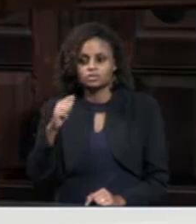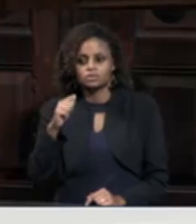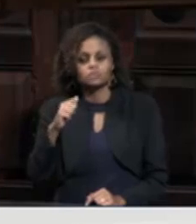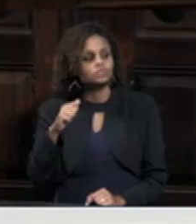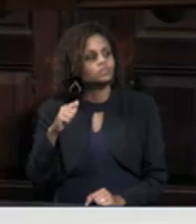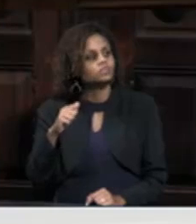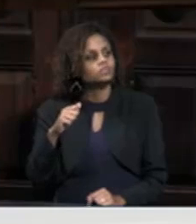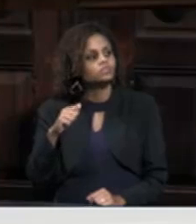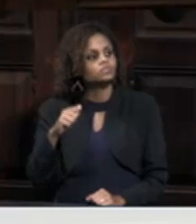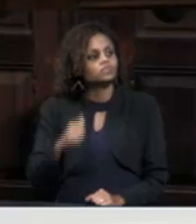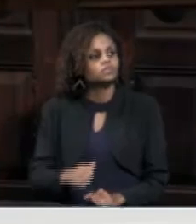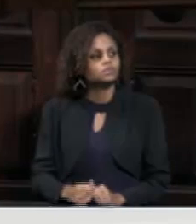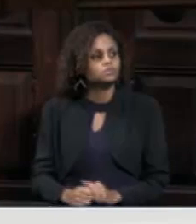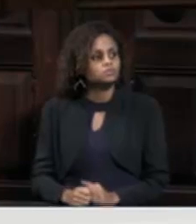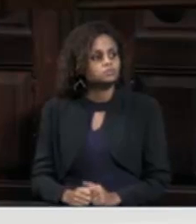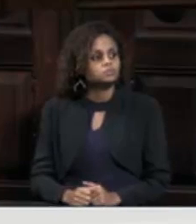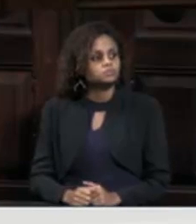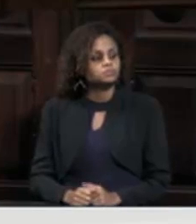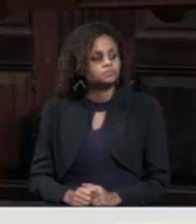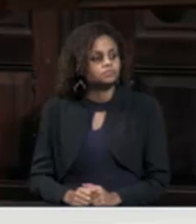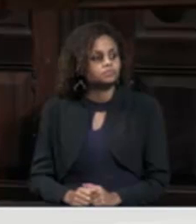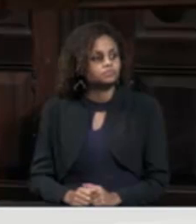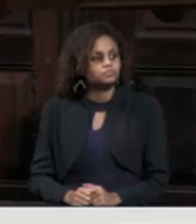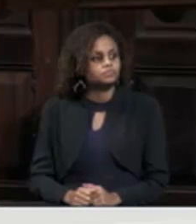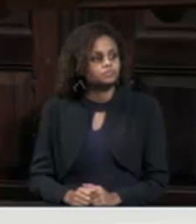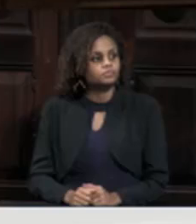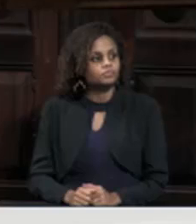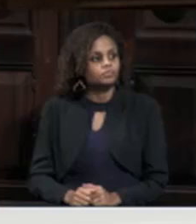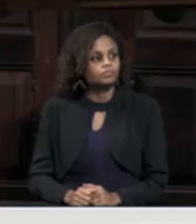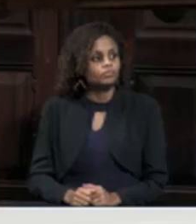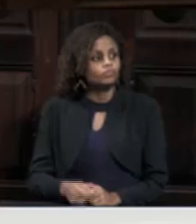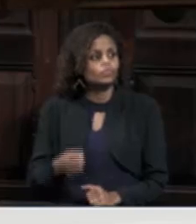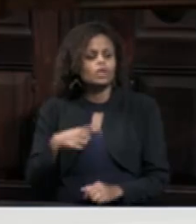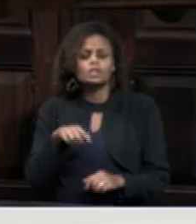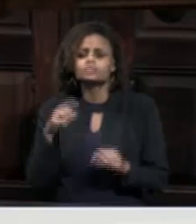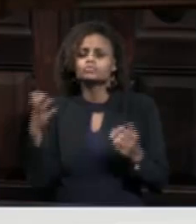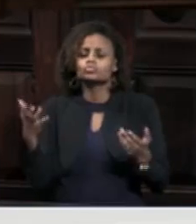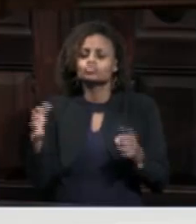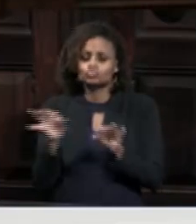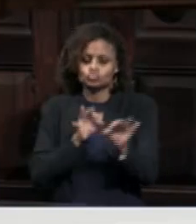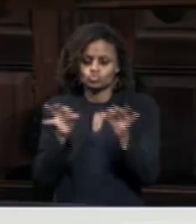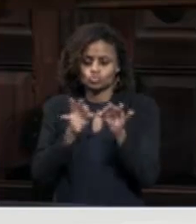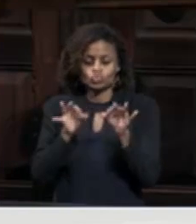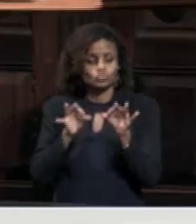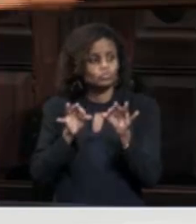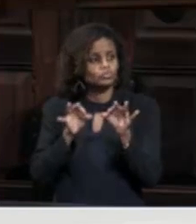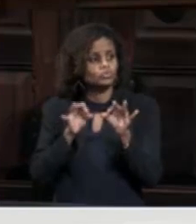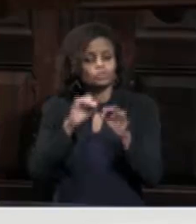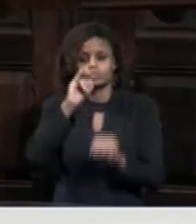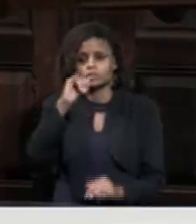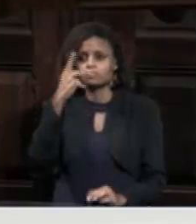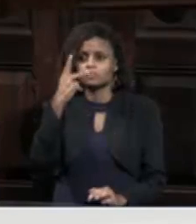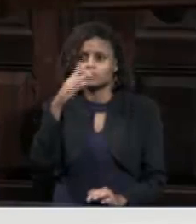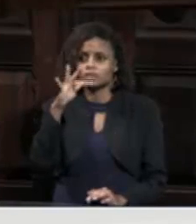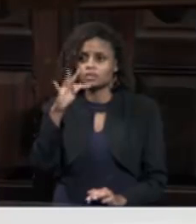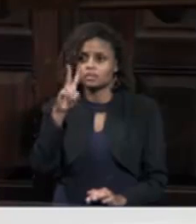nos moldes do projeto do IPTU, quando a